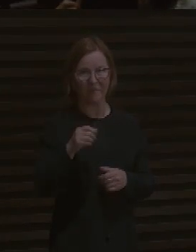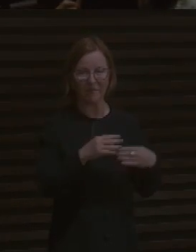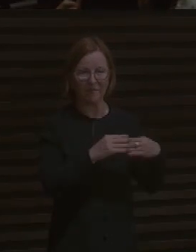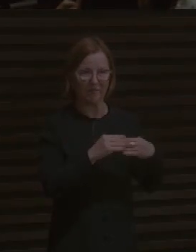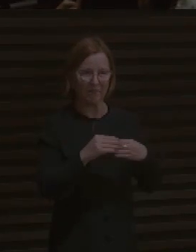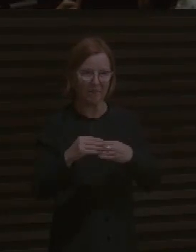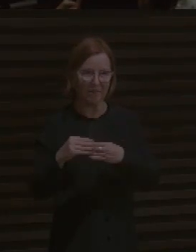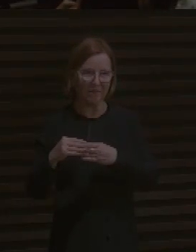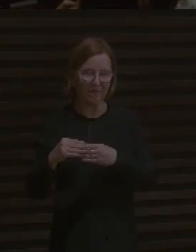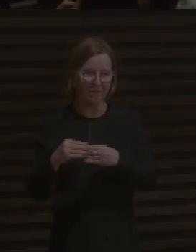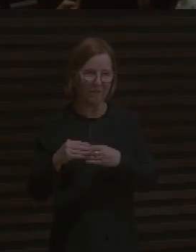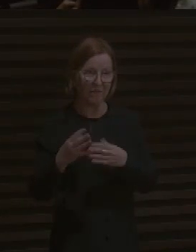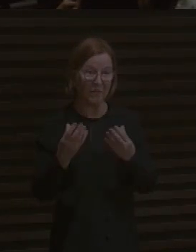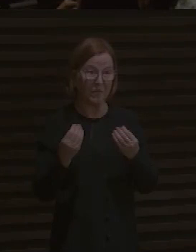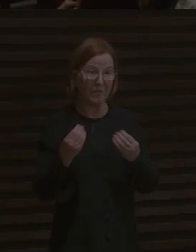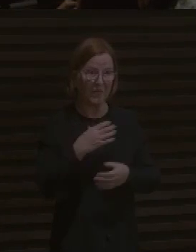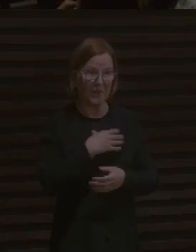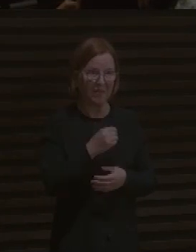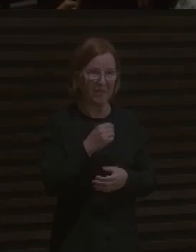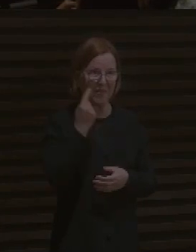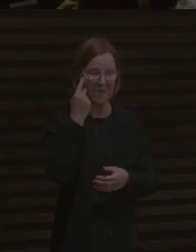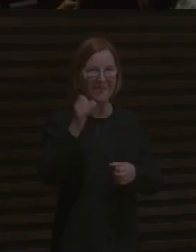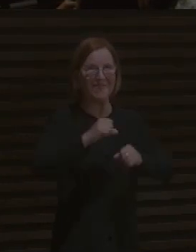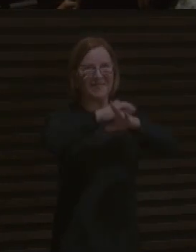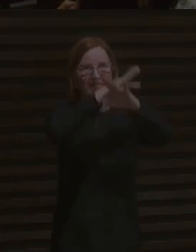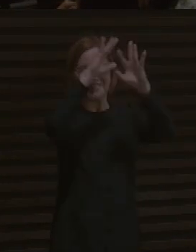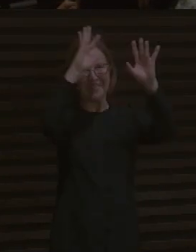conduzindo muitos filhos à glória,